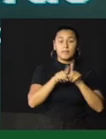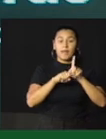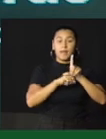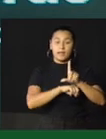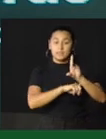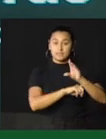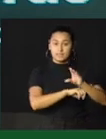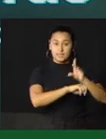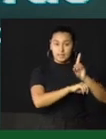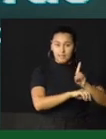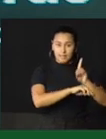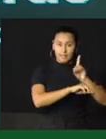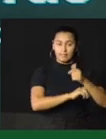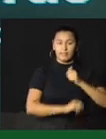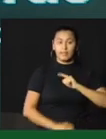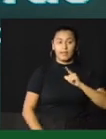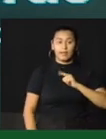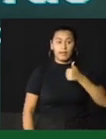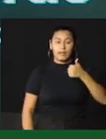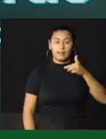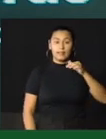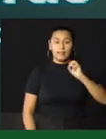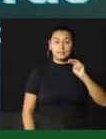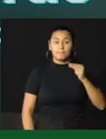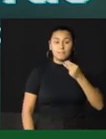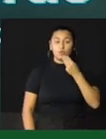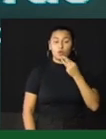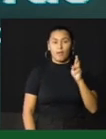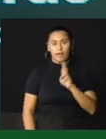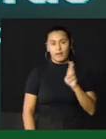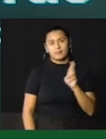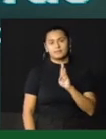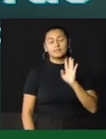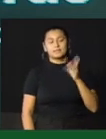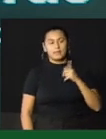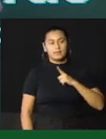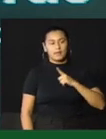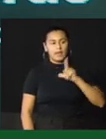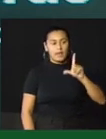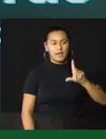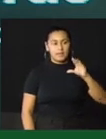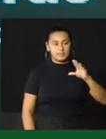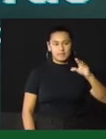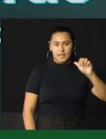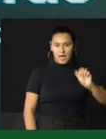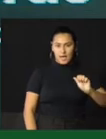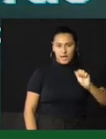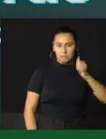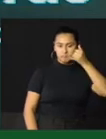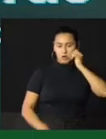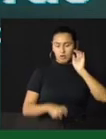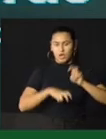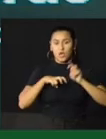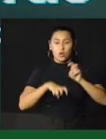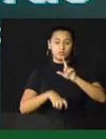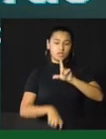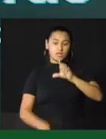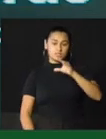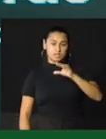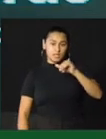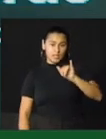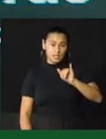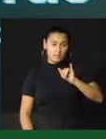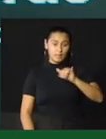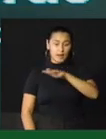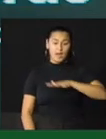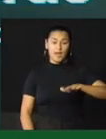desenvolvimento R 10 bilhões deais também já tínhamos a LCA pro agronegócio lci para pro setor imobiliário E